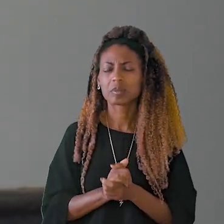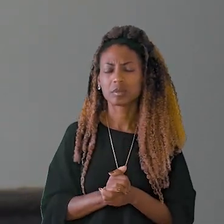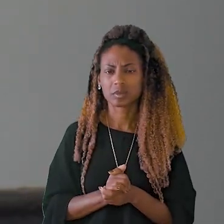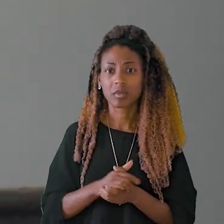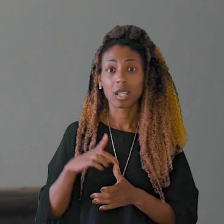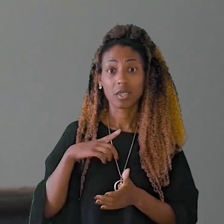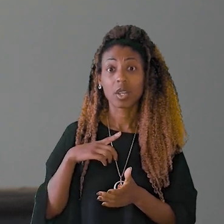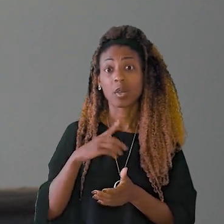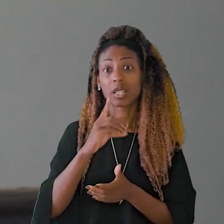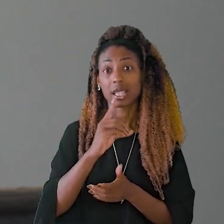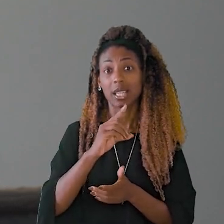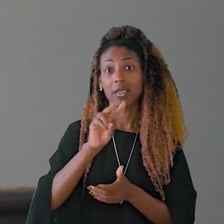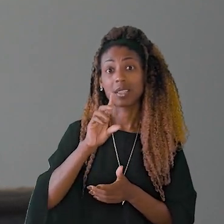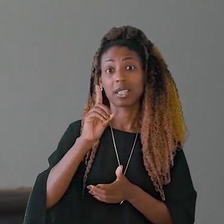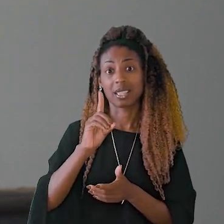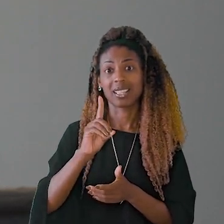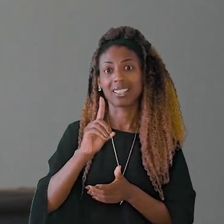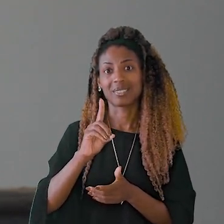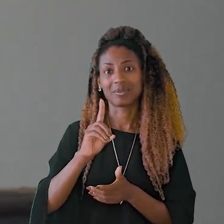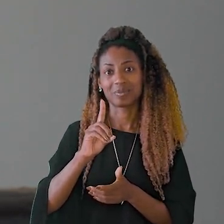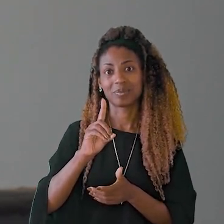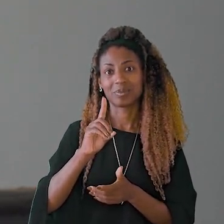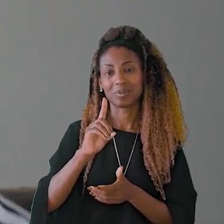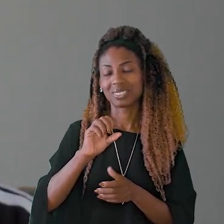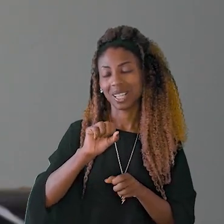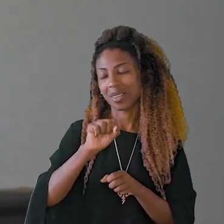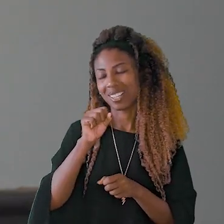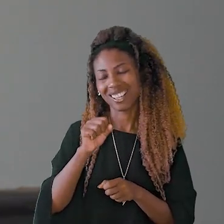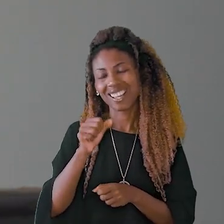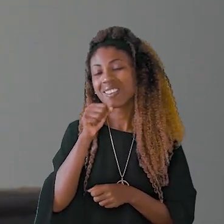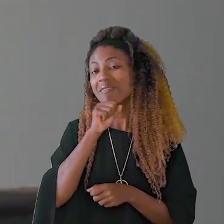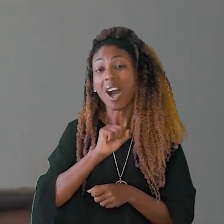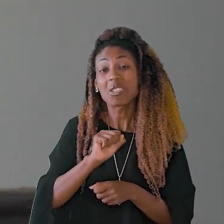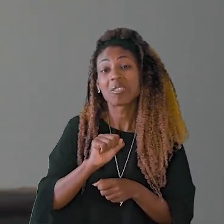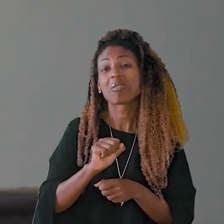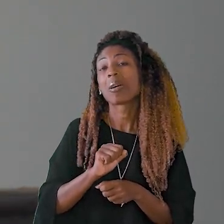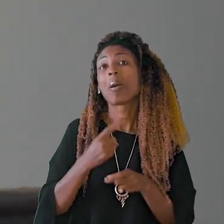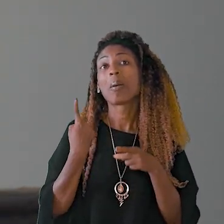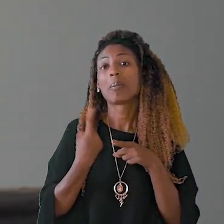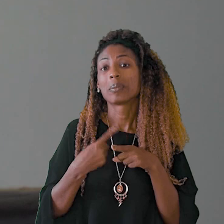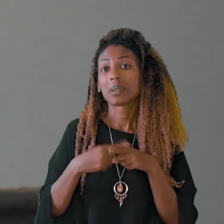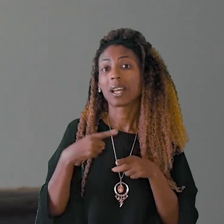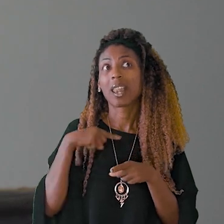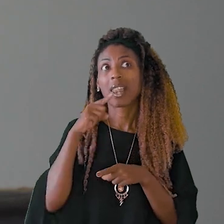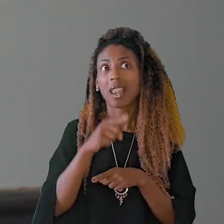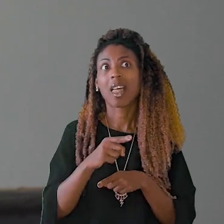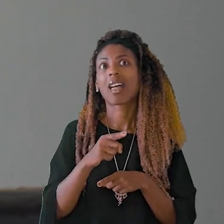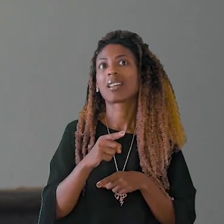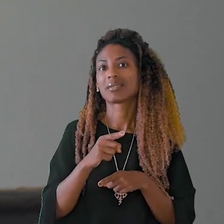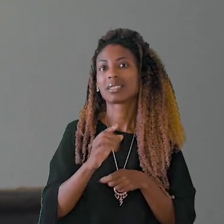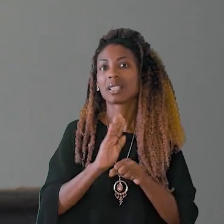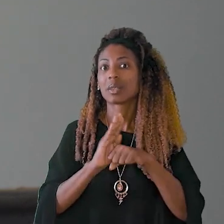DVD pirata, assim, de R$ 12, que vendia na banca lá no meu bairro, e que tinha ela, e que tinha Crazy Love.